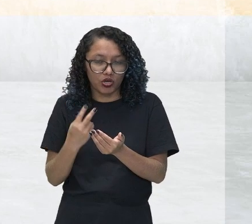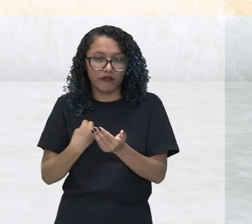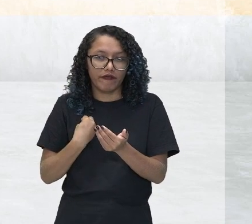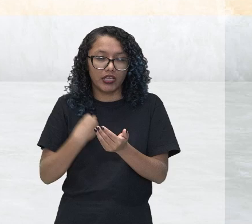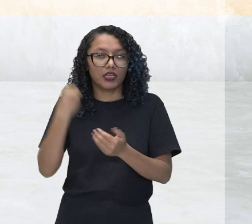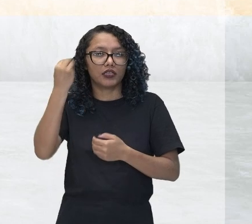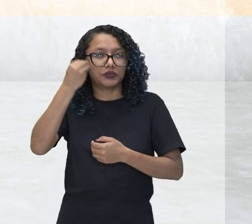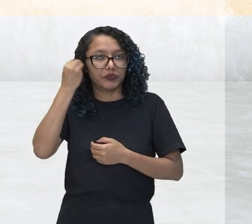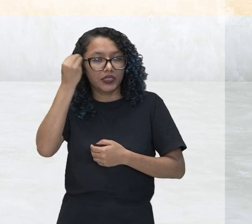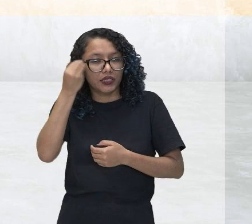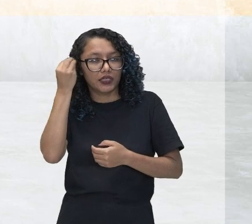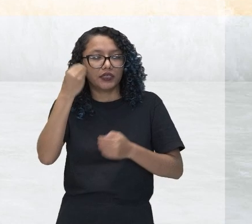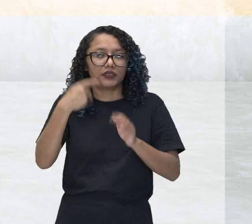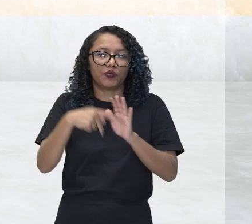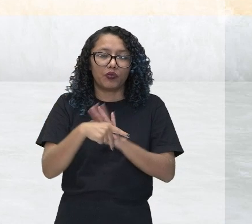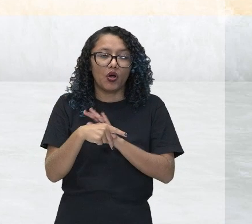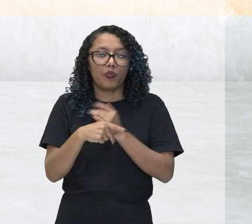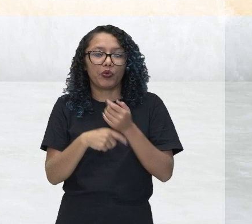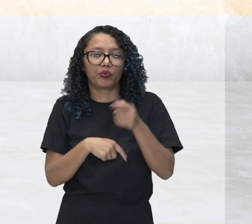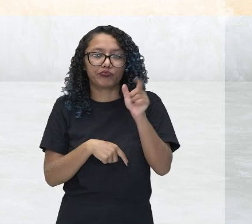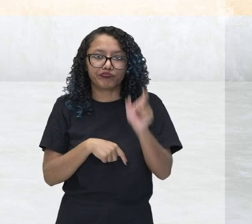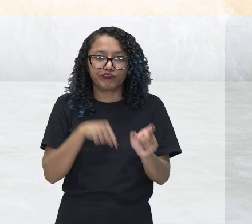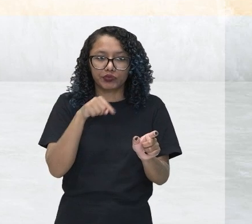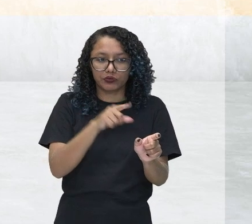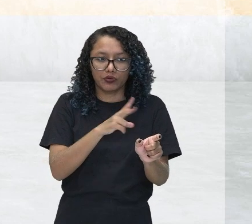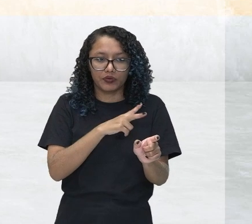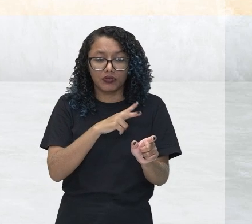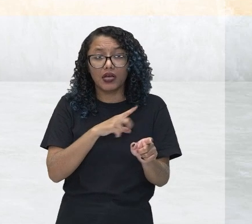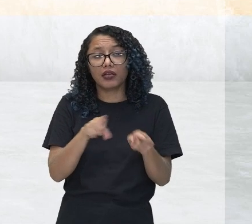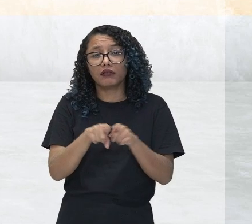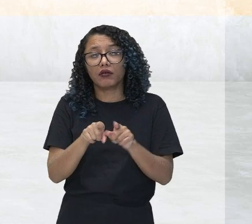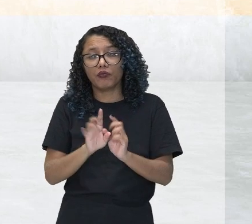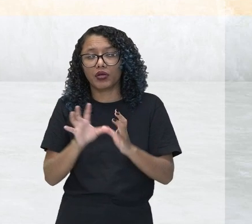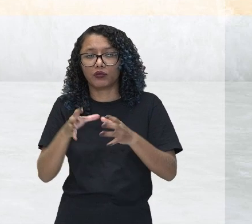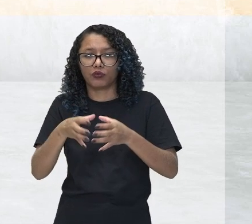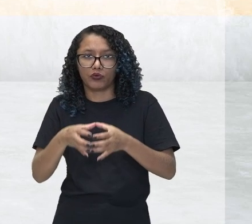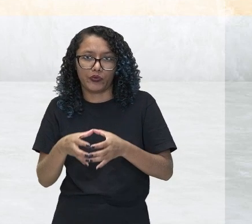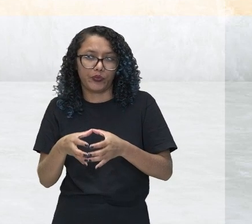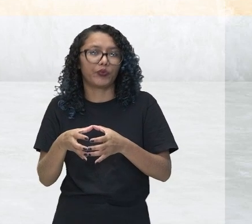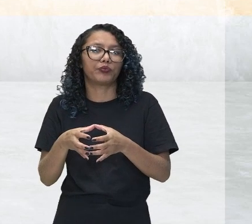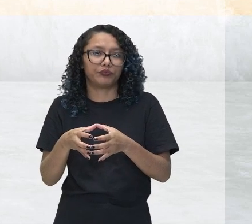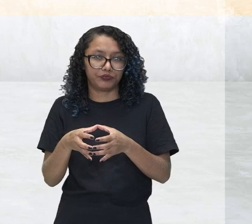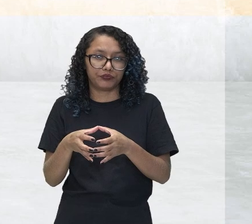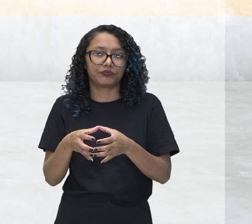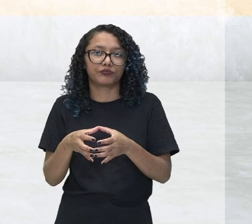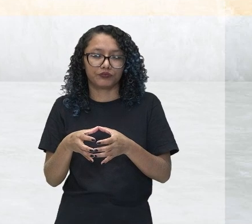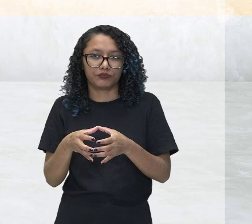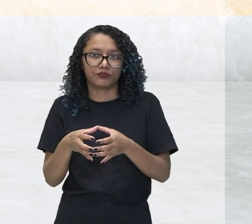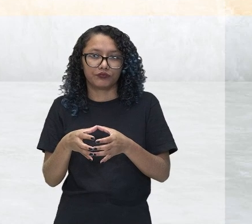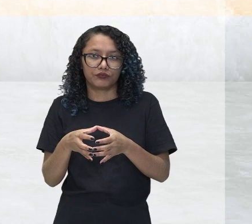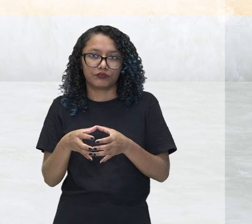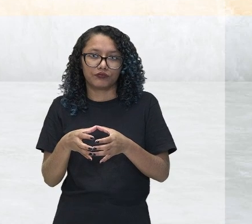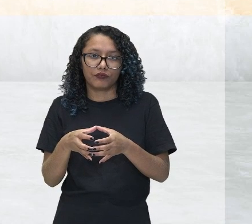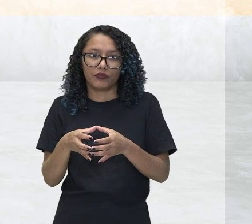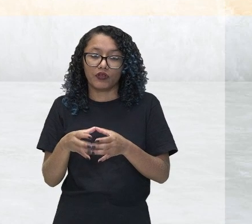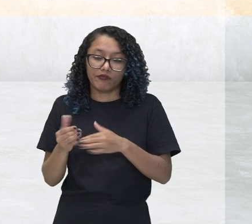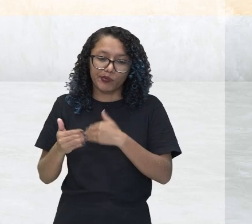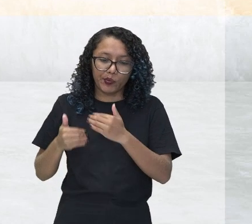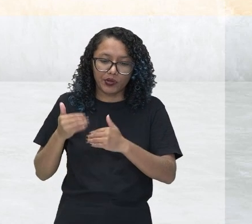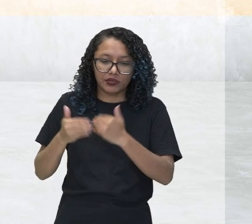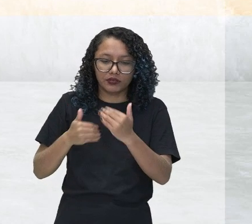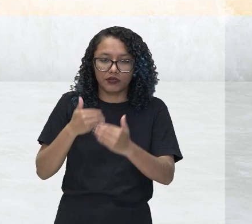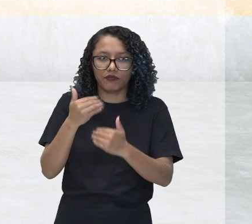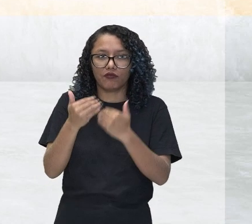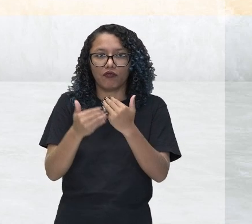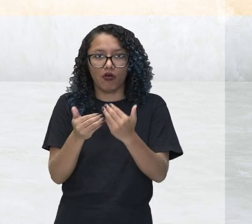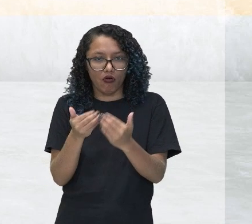singular, e na própria história de vida da comunidade, da sociedade na qual ela nasceu ou na qual